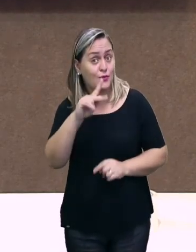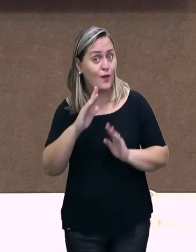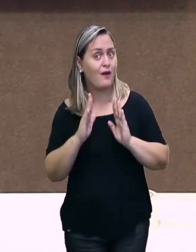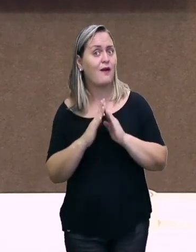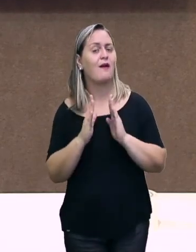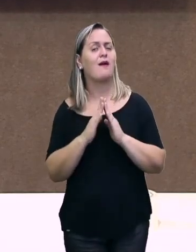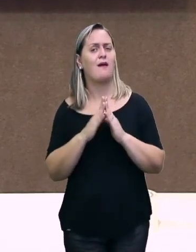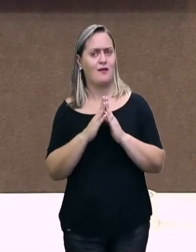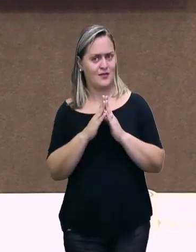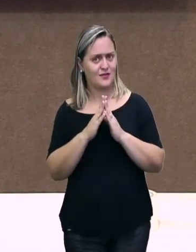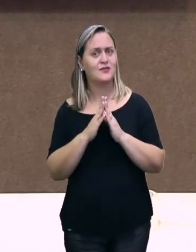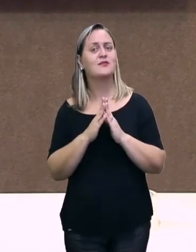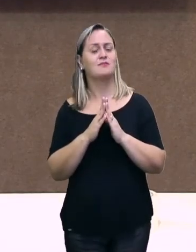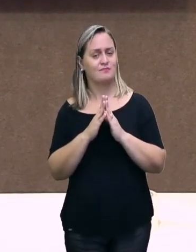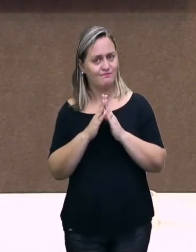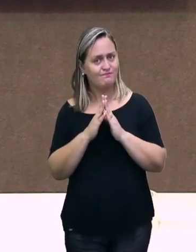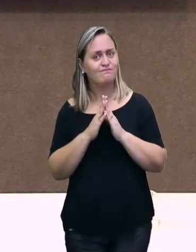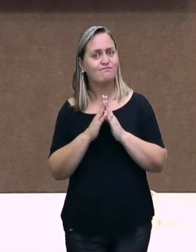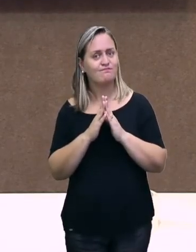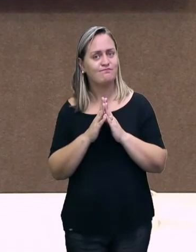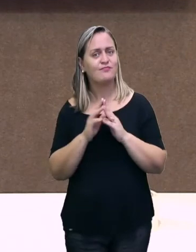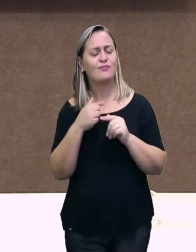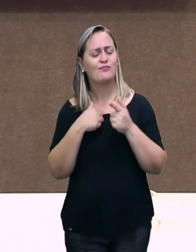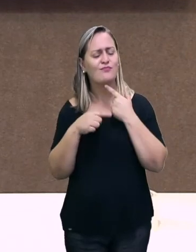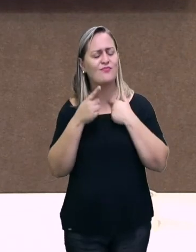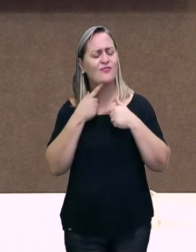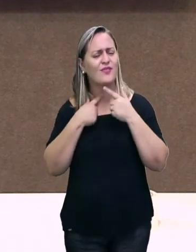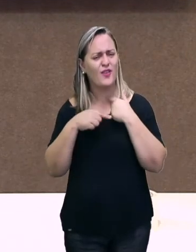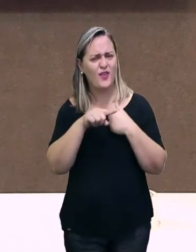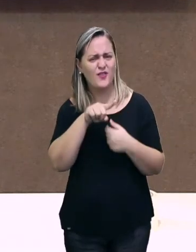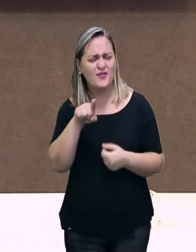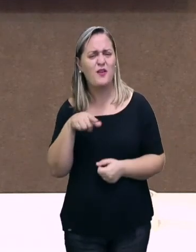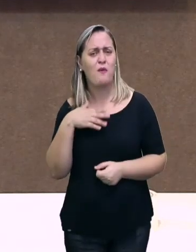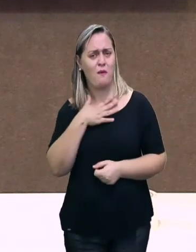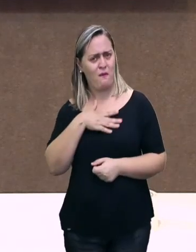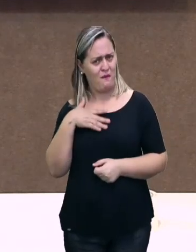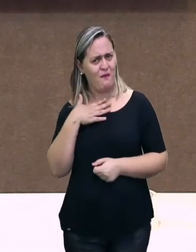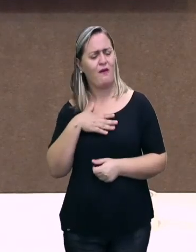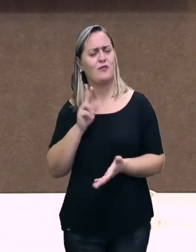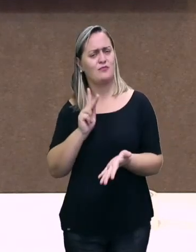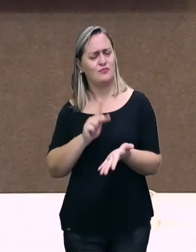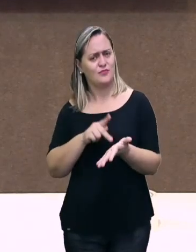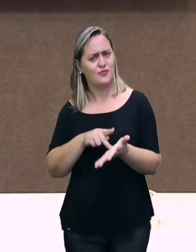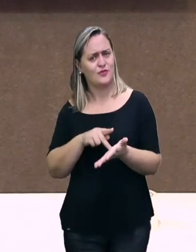E espero de verdade que vocês tenham gostado e